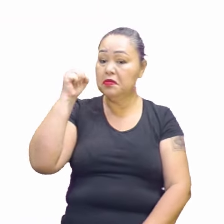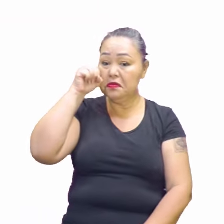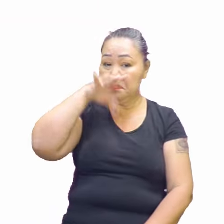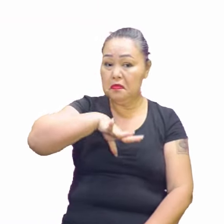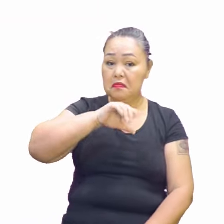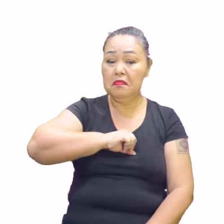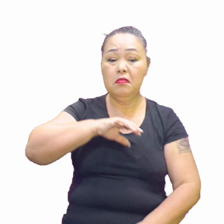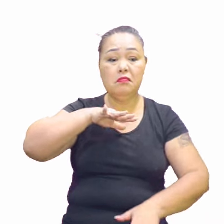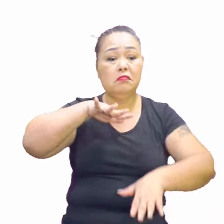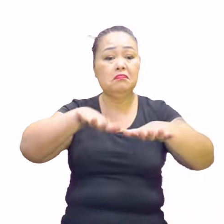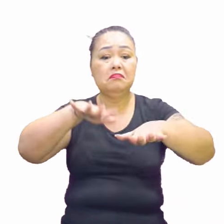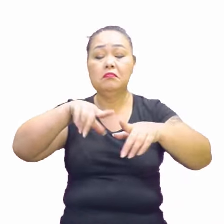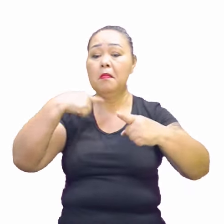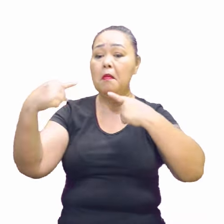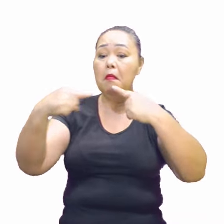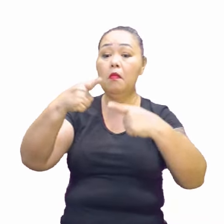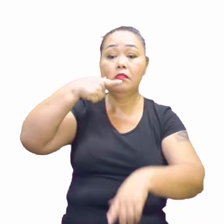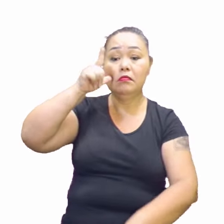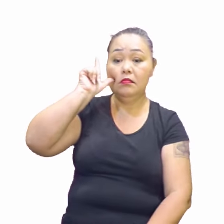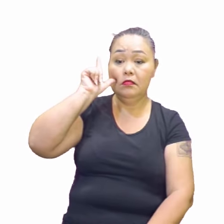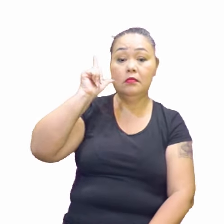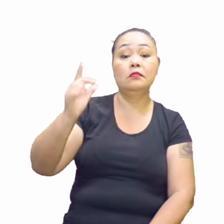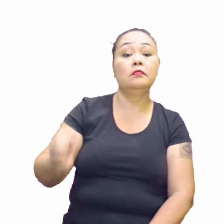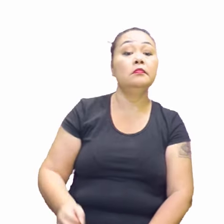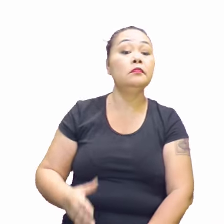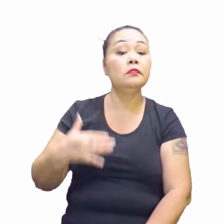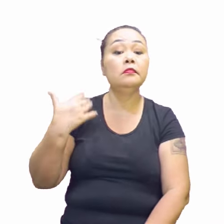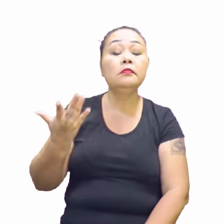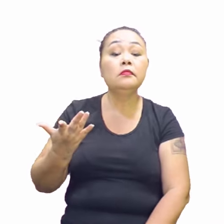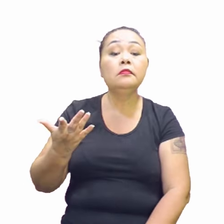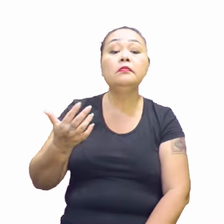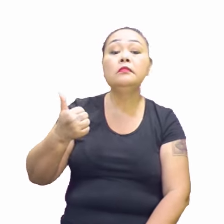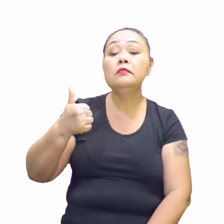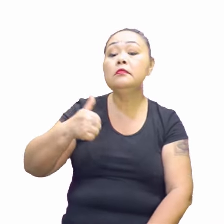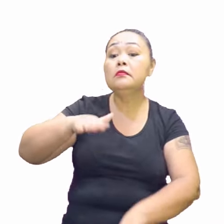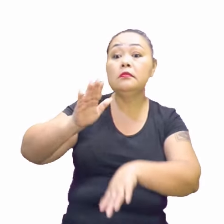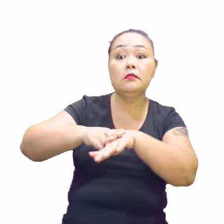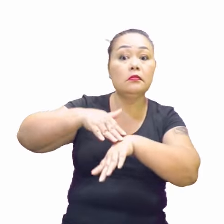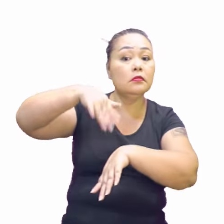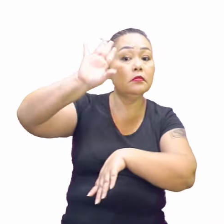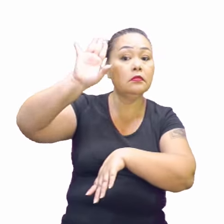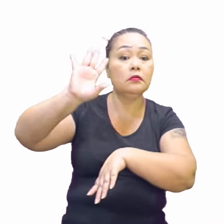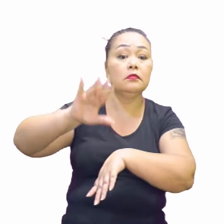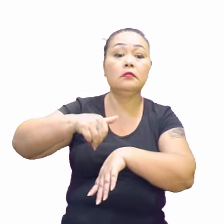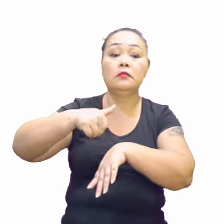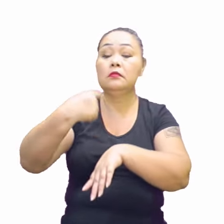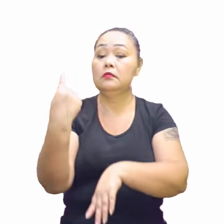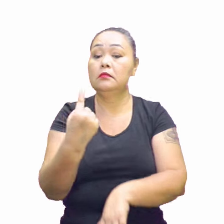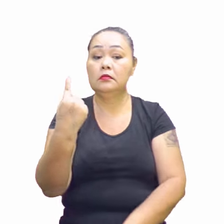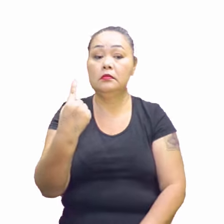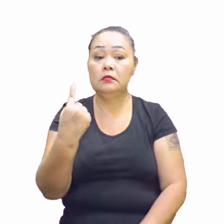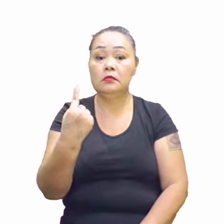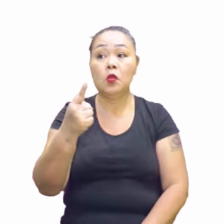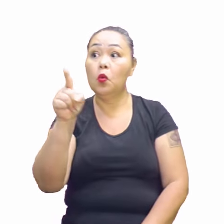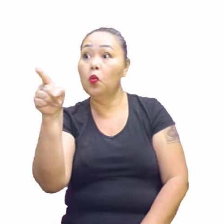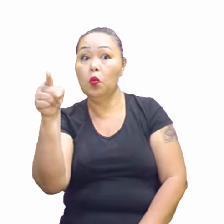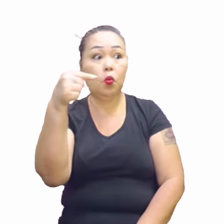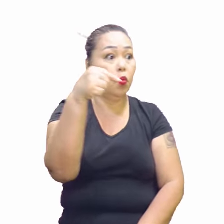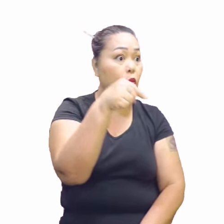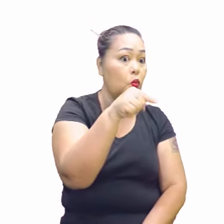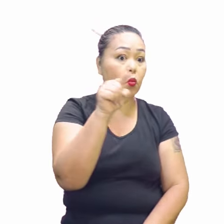na tumultuada discussão de ontem. Então, que foram mais de um, ofenderam mais de um ao